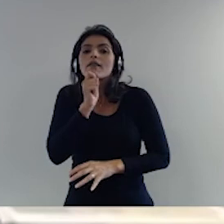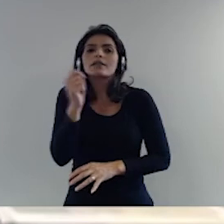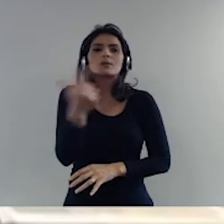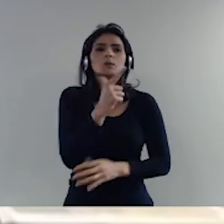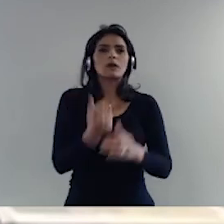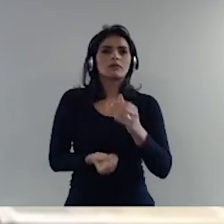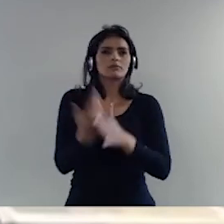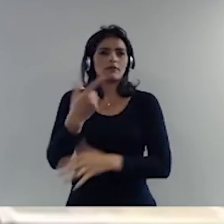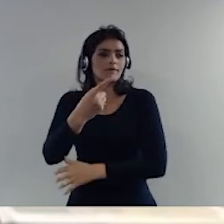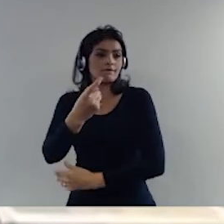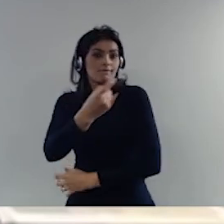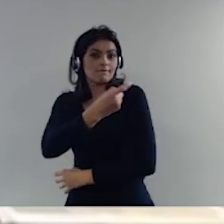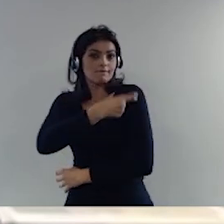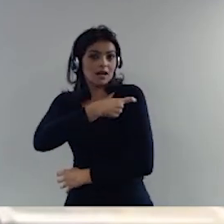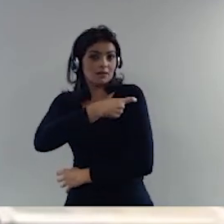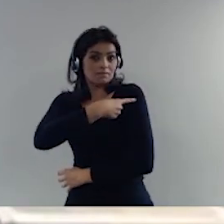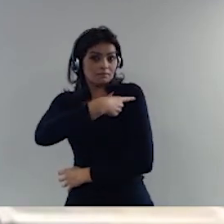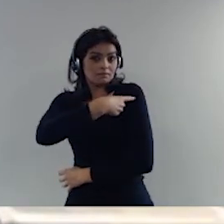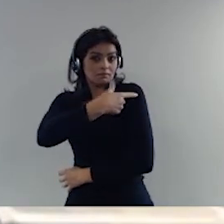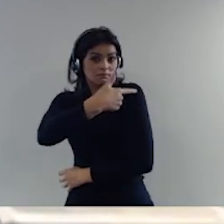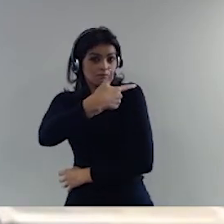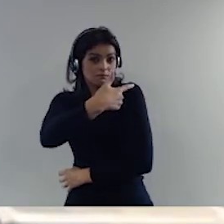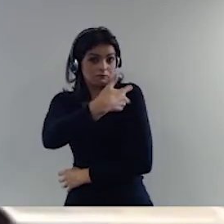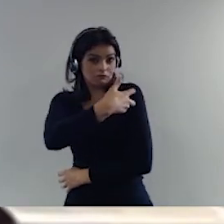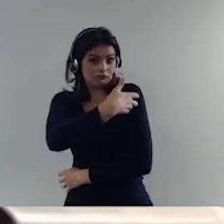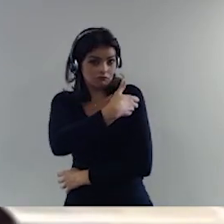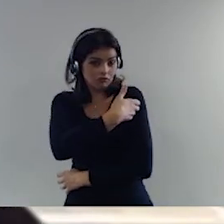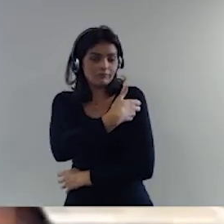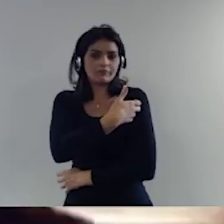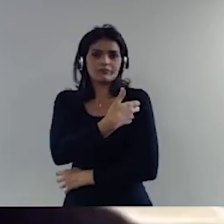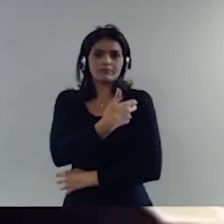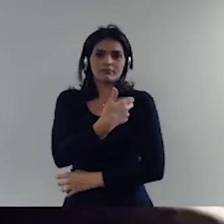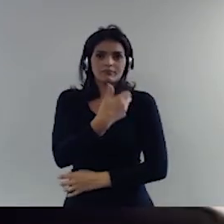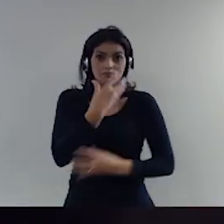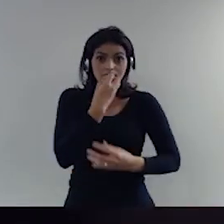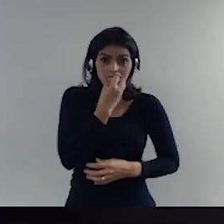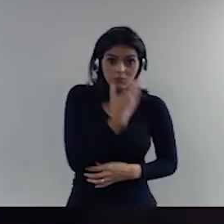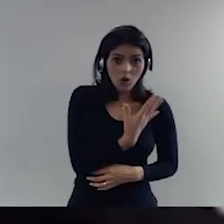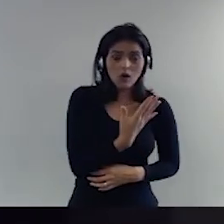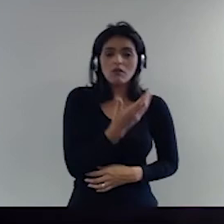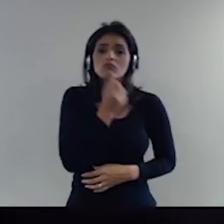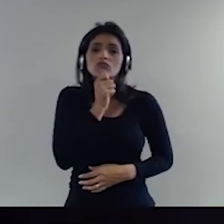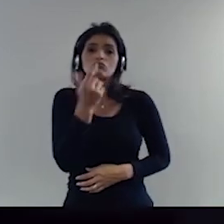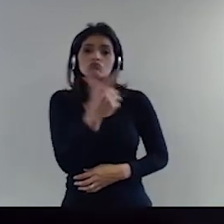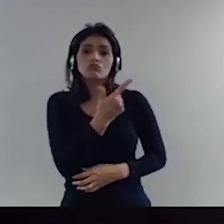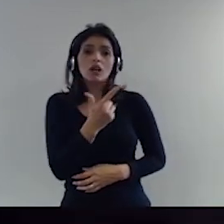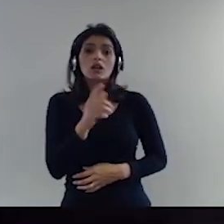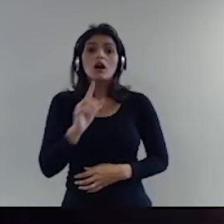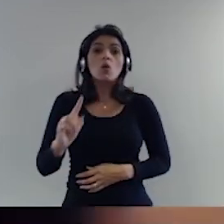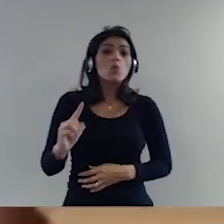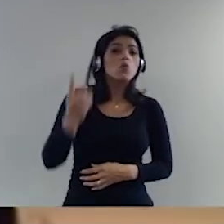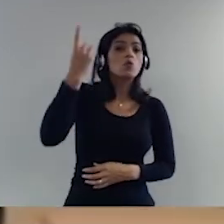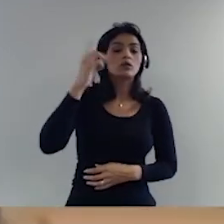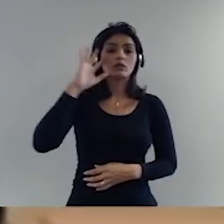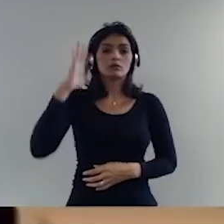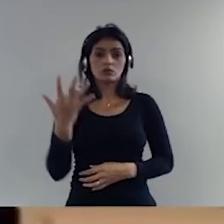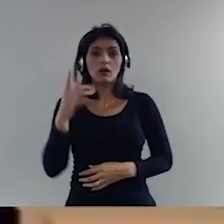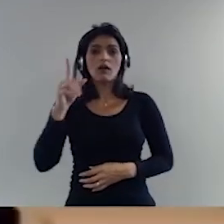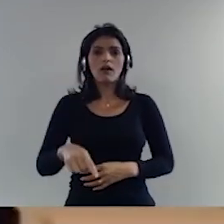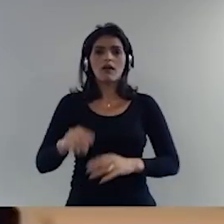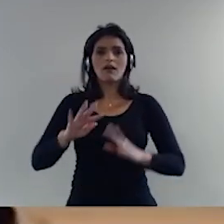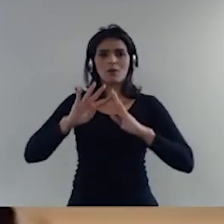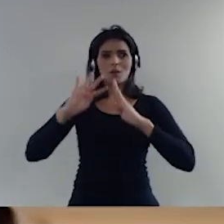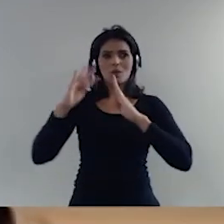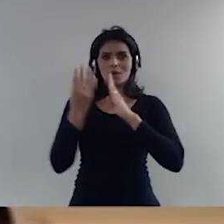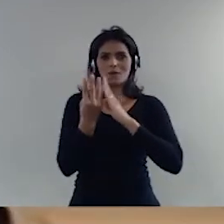vacina eficaz, a única solução que se tem encontrado é a do isolamento social, e os